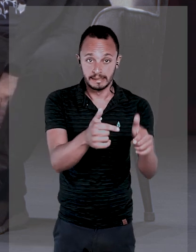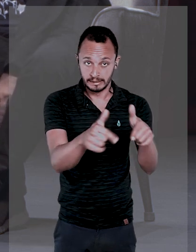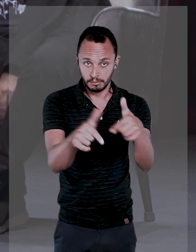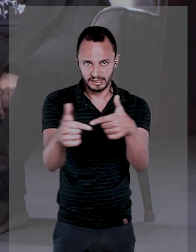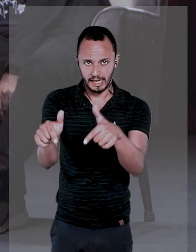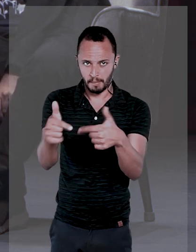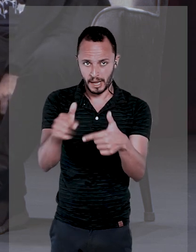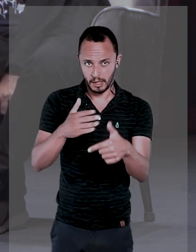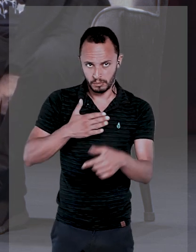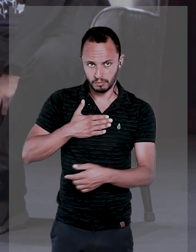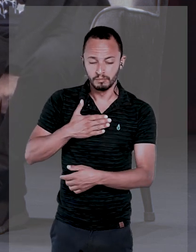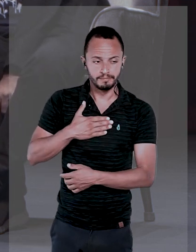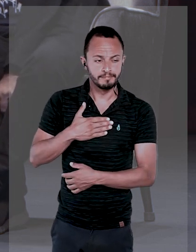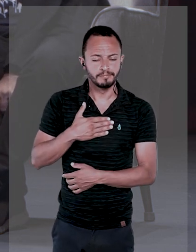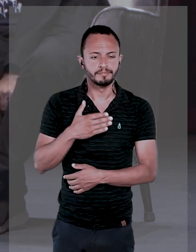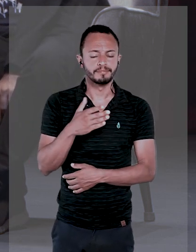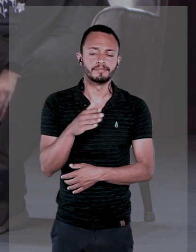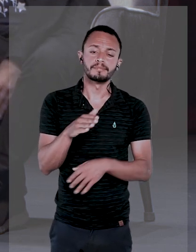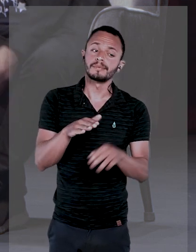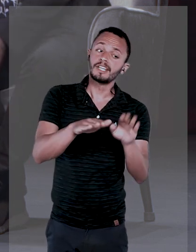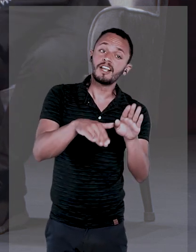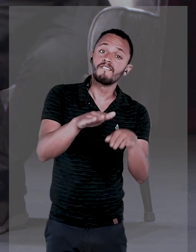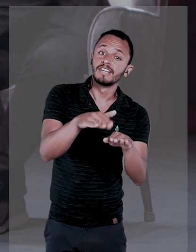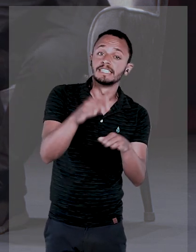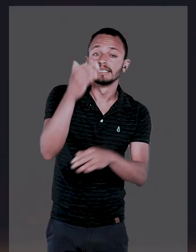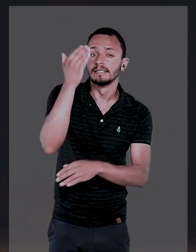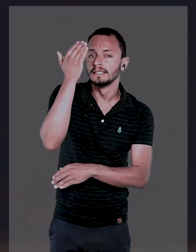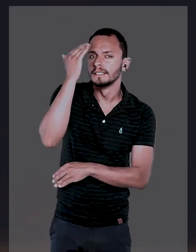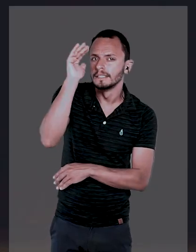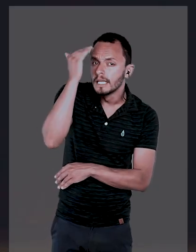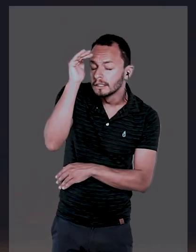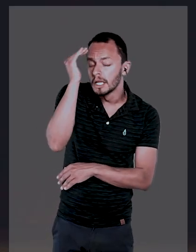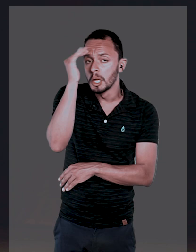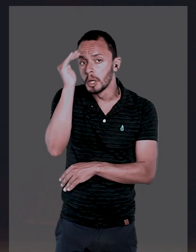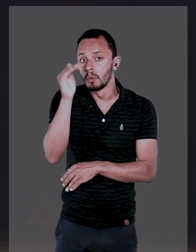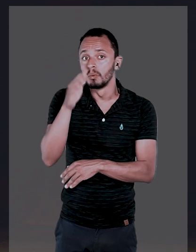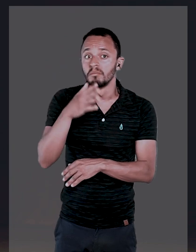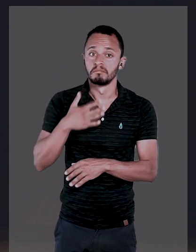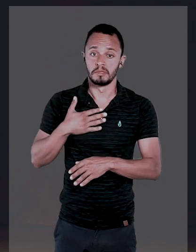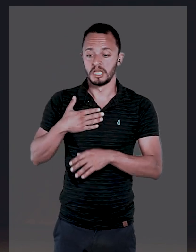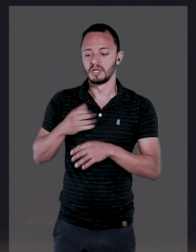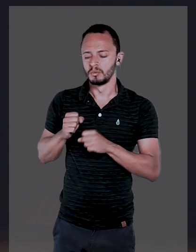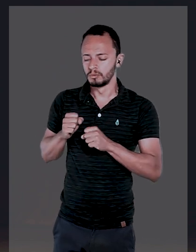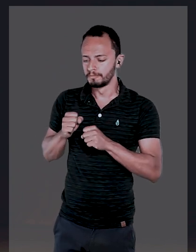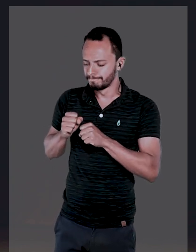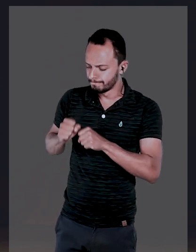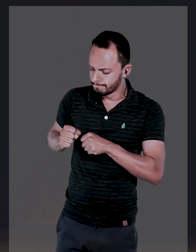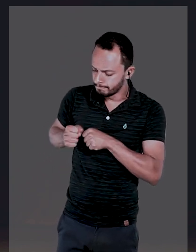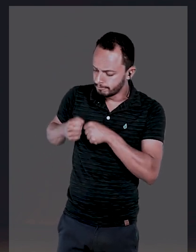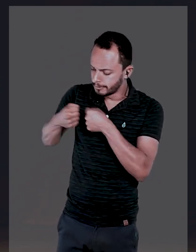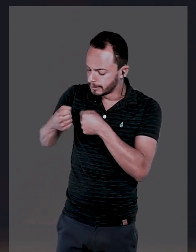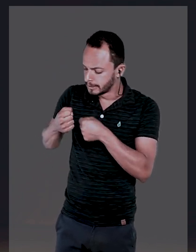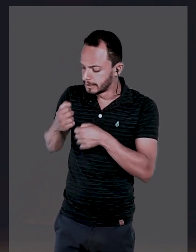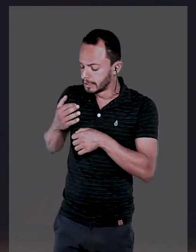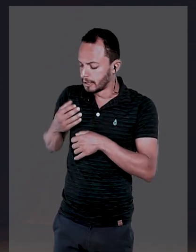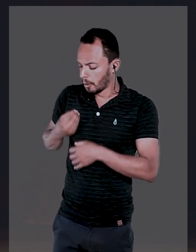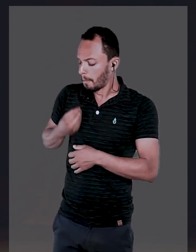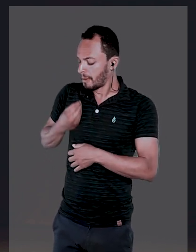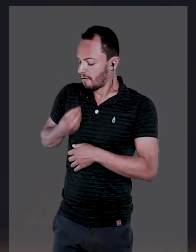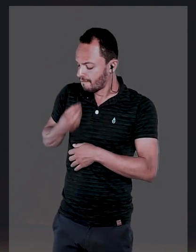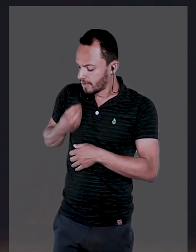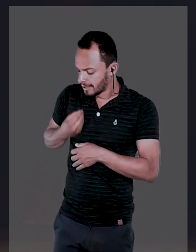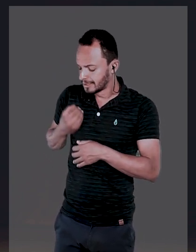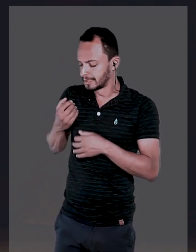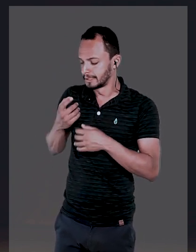livros mais recentes, os romances mais recentes, terá talvez entendido que eu faço um